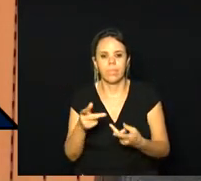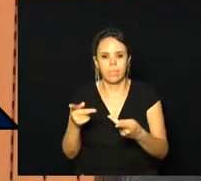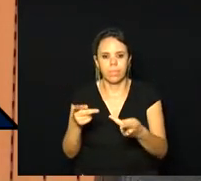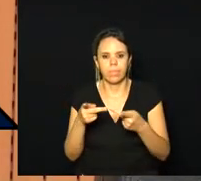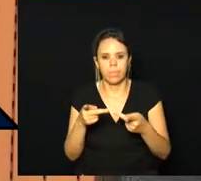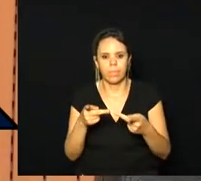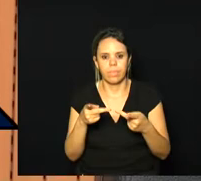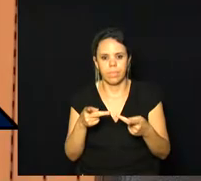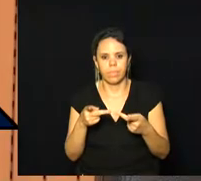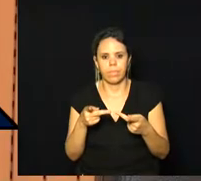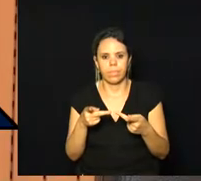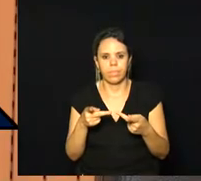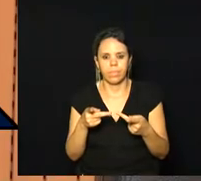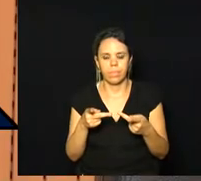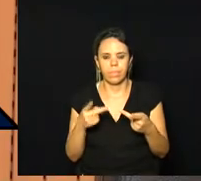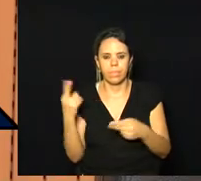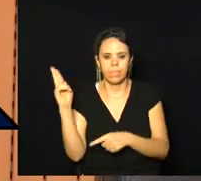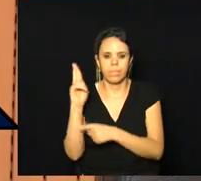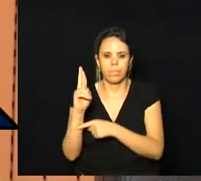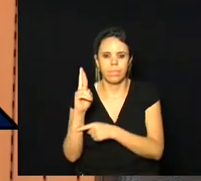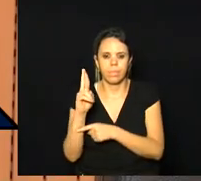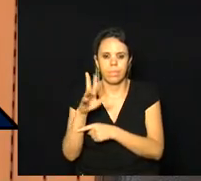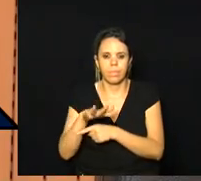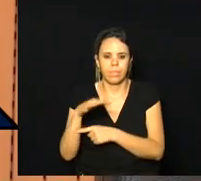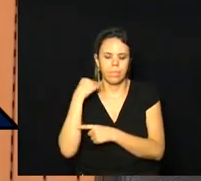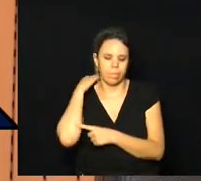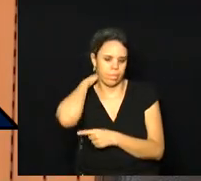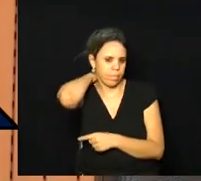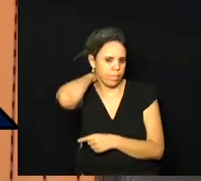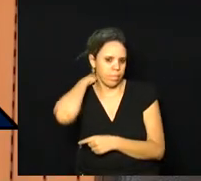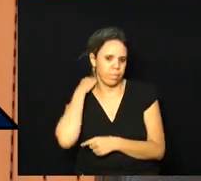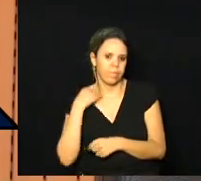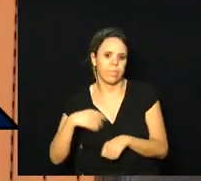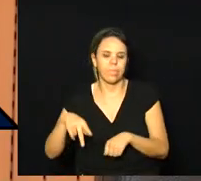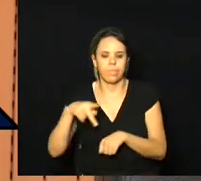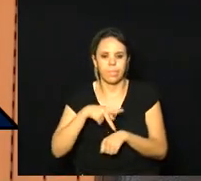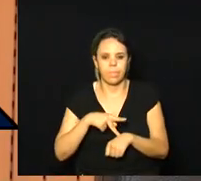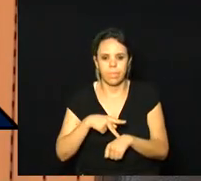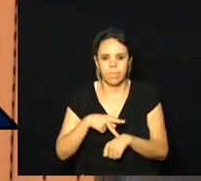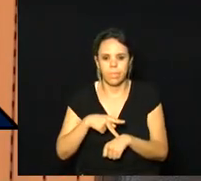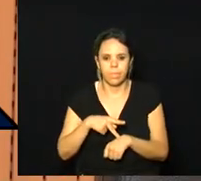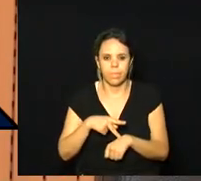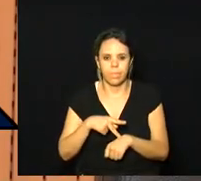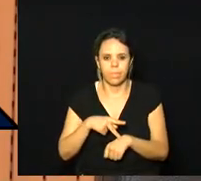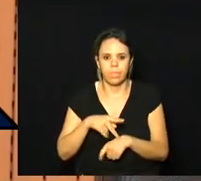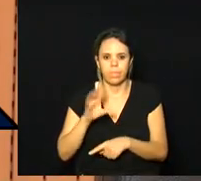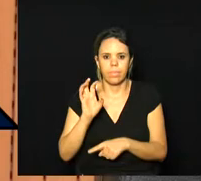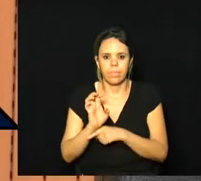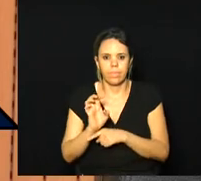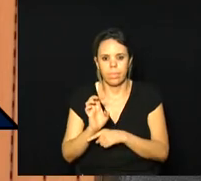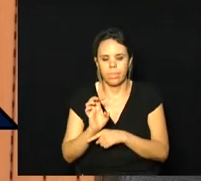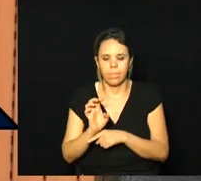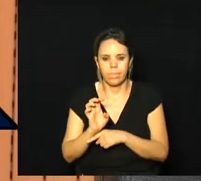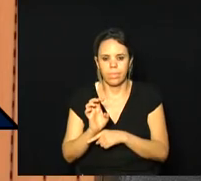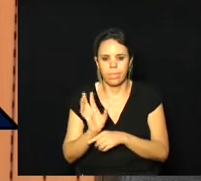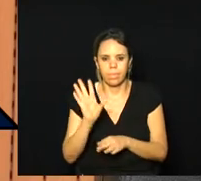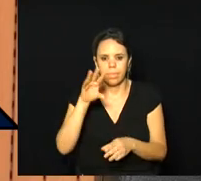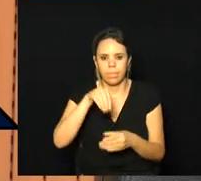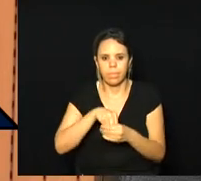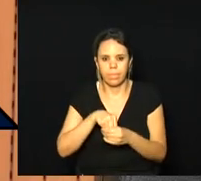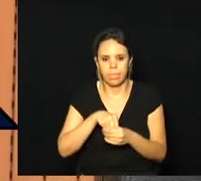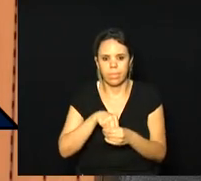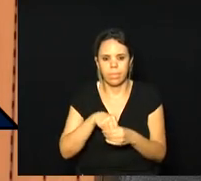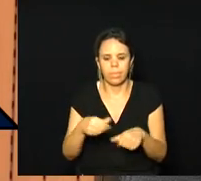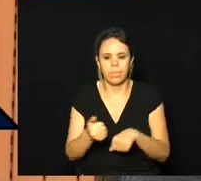convidado para representar ou o nosso país, ou o nosso Estado, dentro de uma